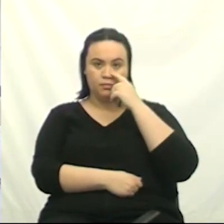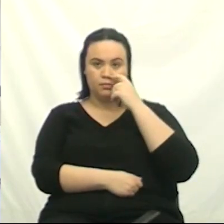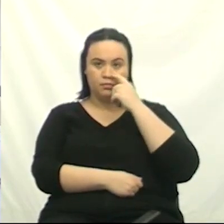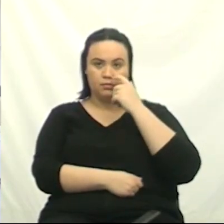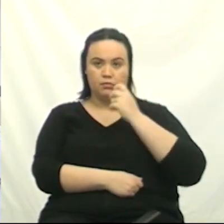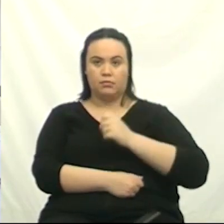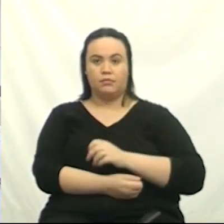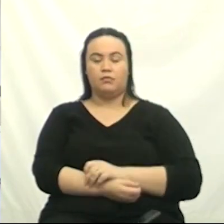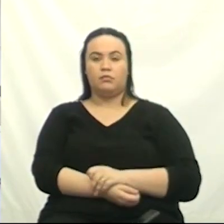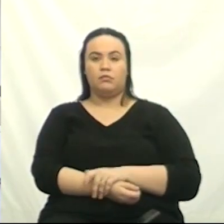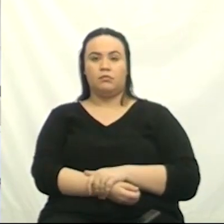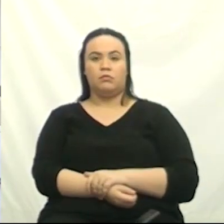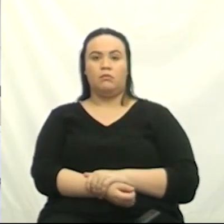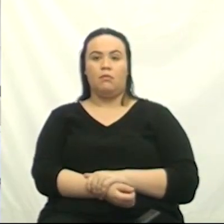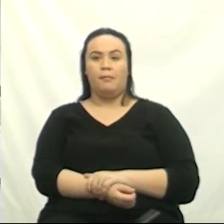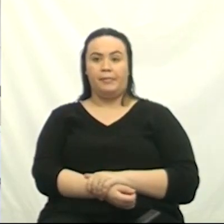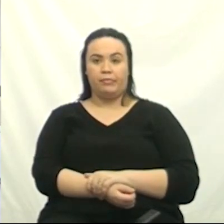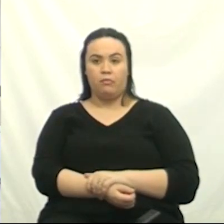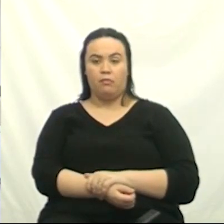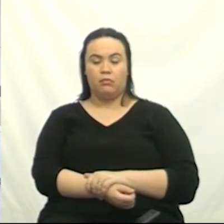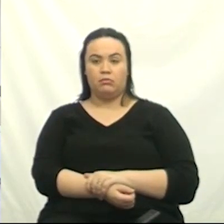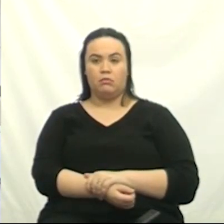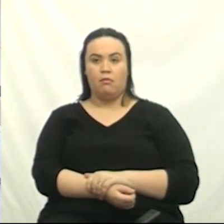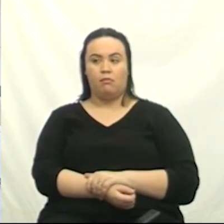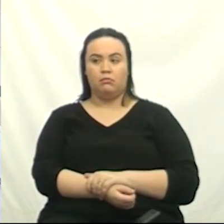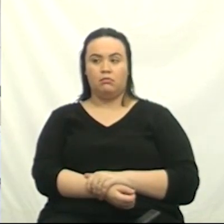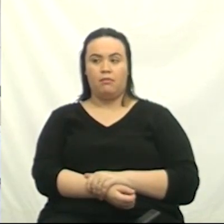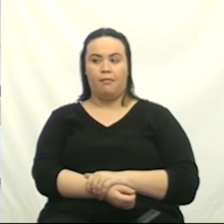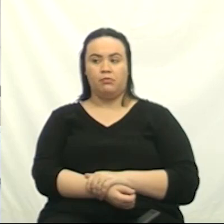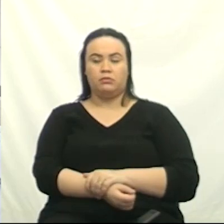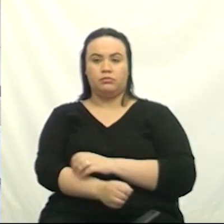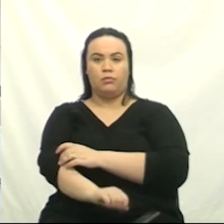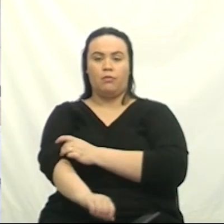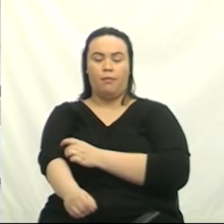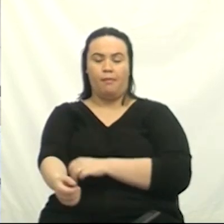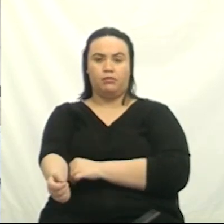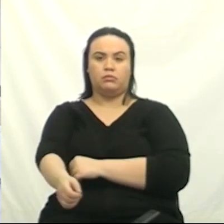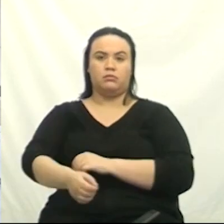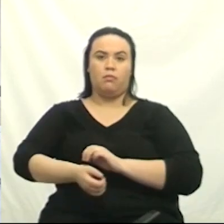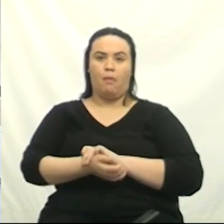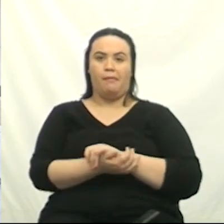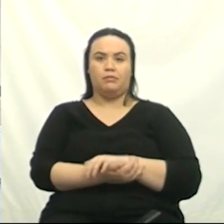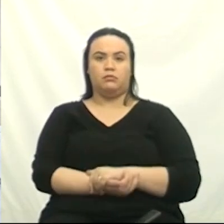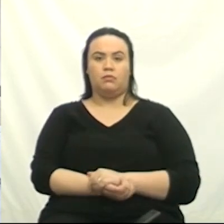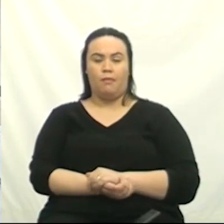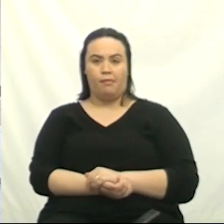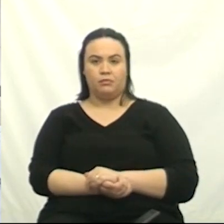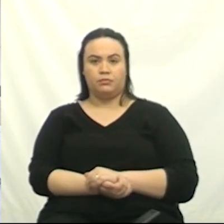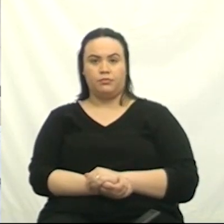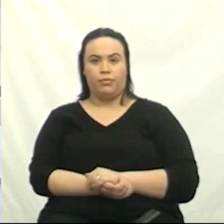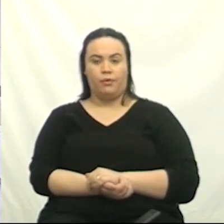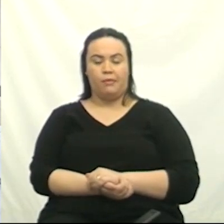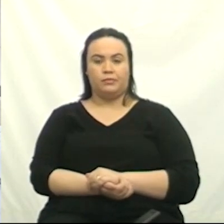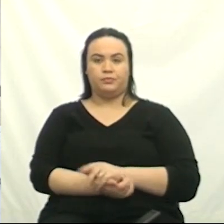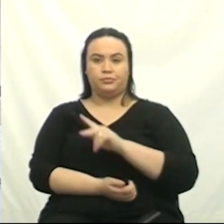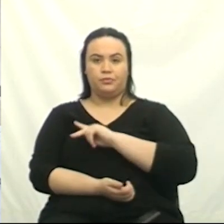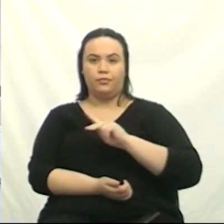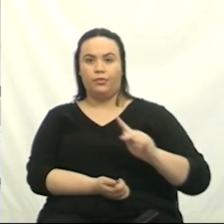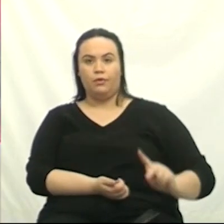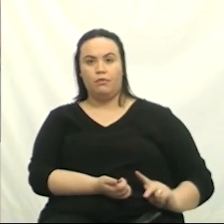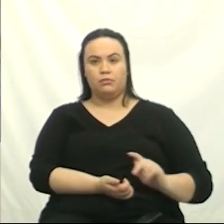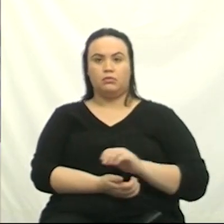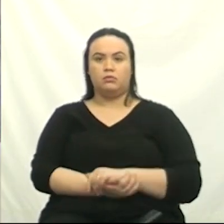presidente